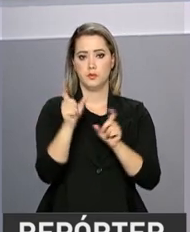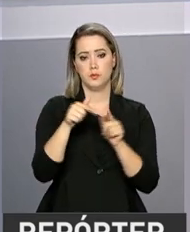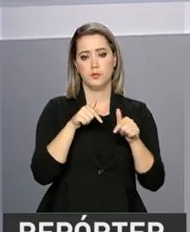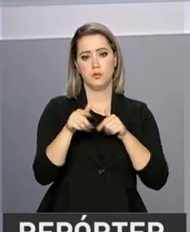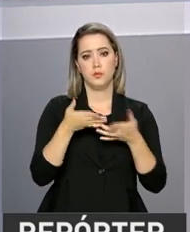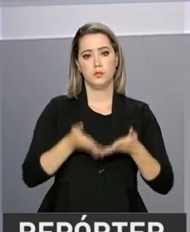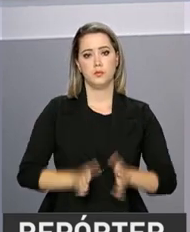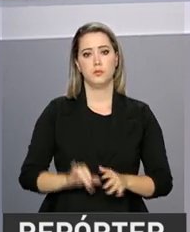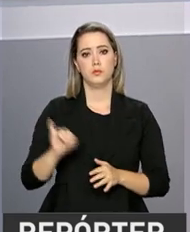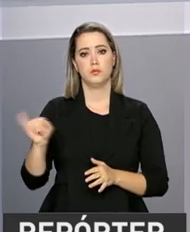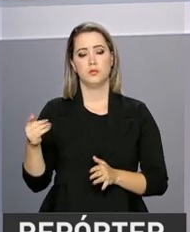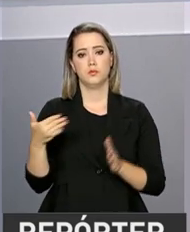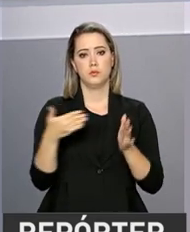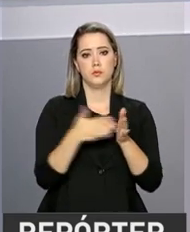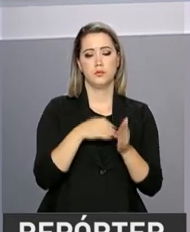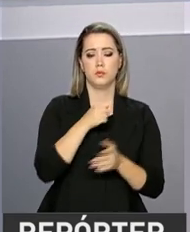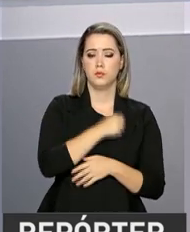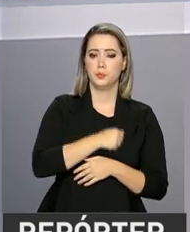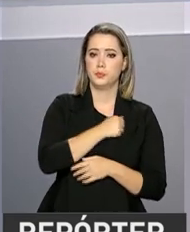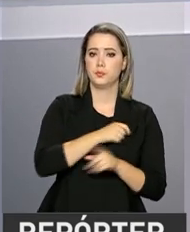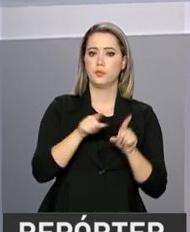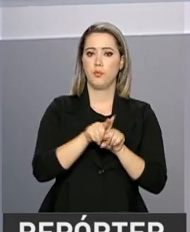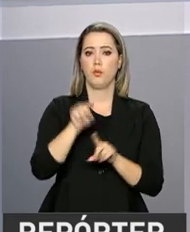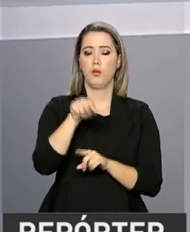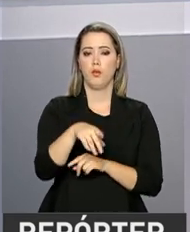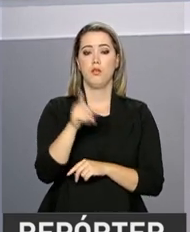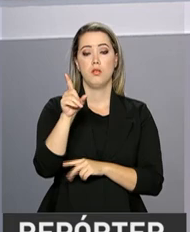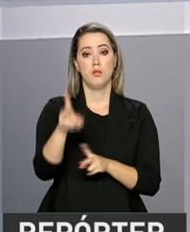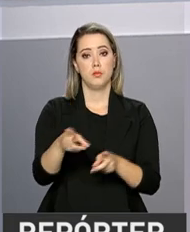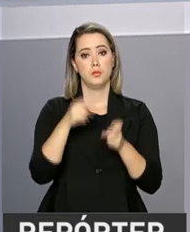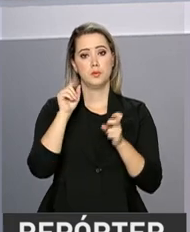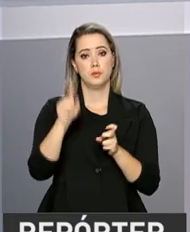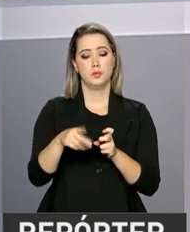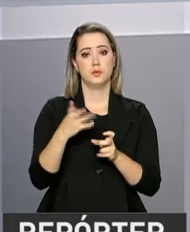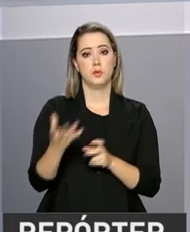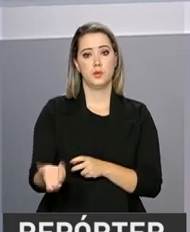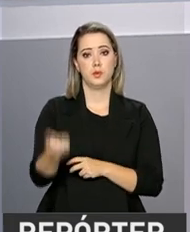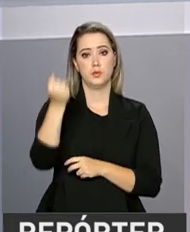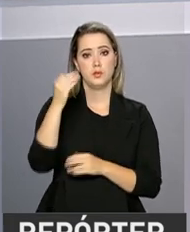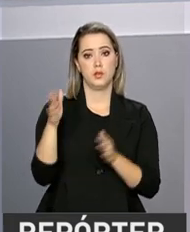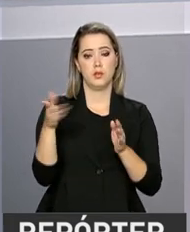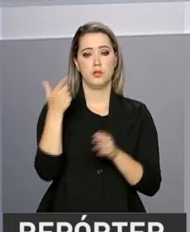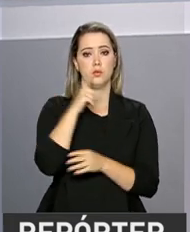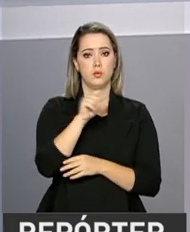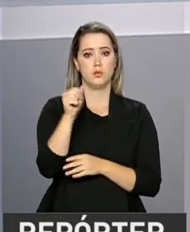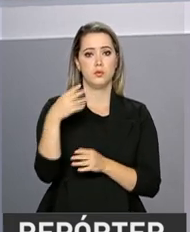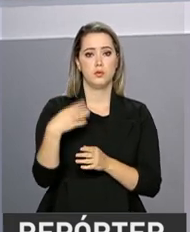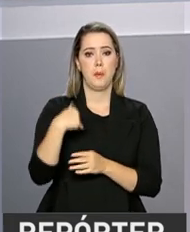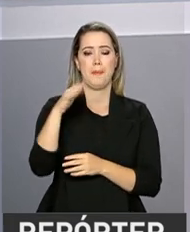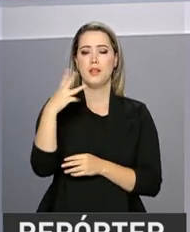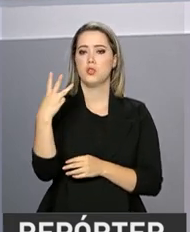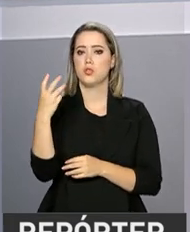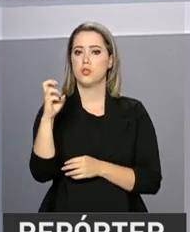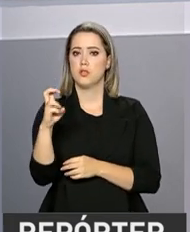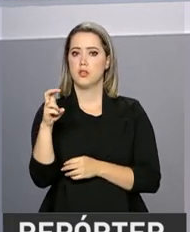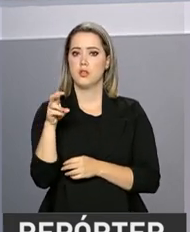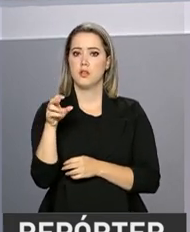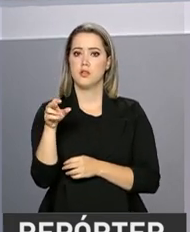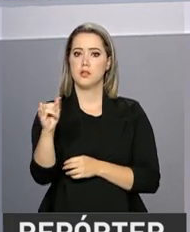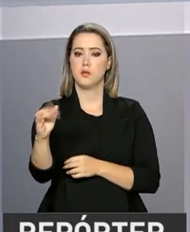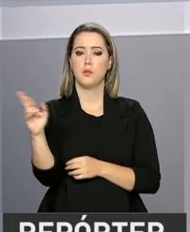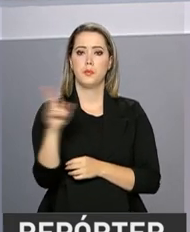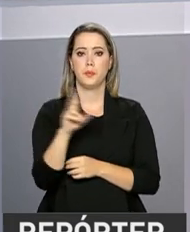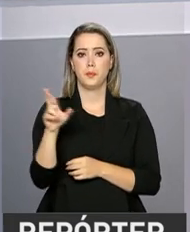para trabalhadores nascidos entre janeiro e agosto. A estimativa é que os saques cheguem a 35 bilhões de